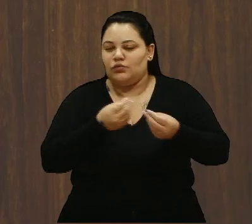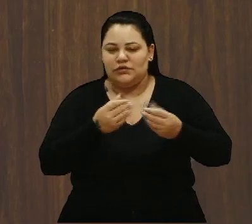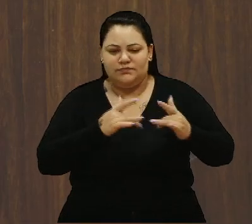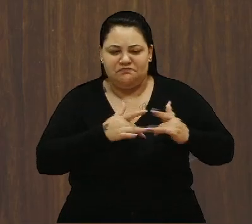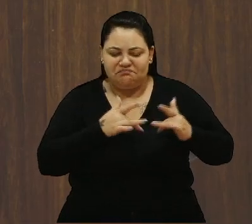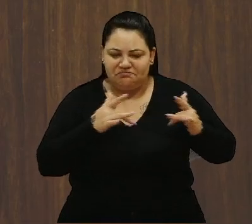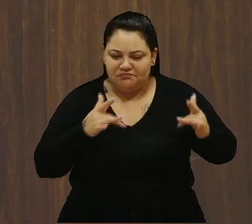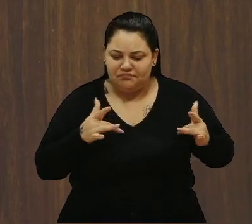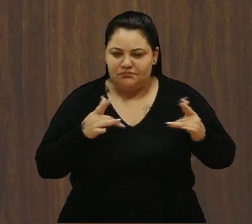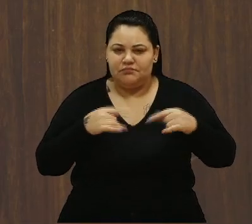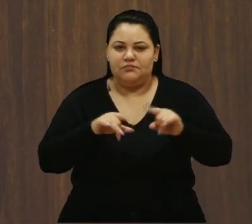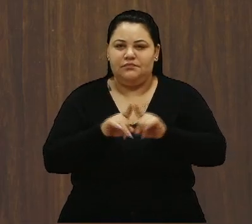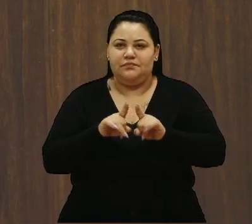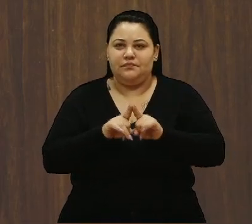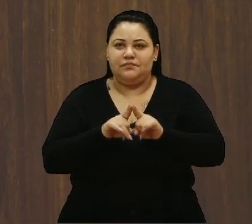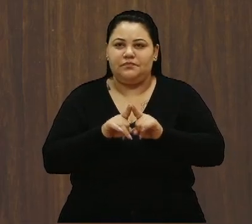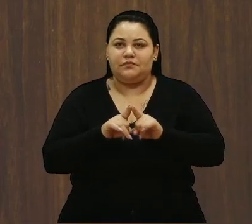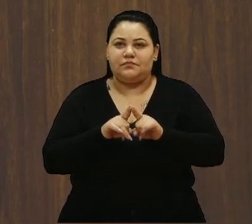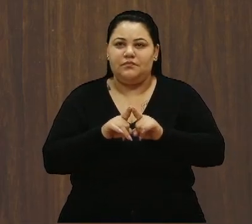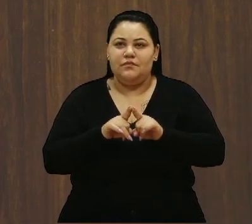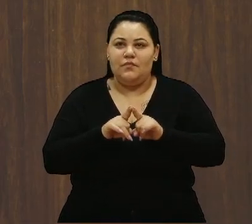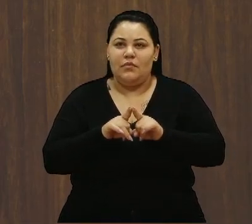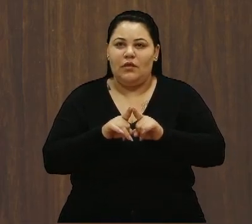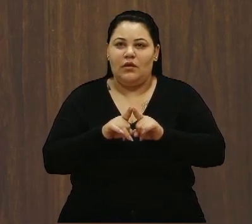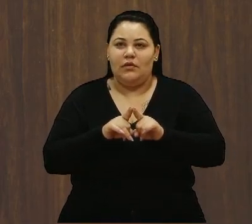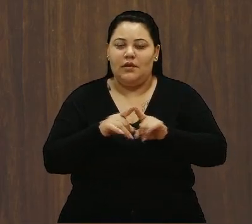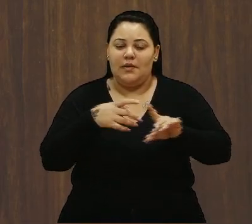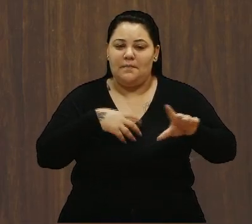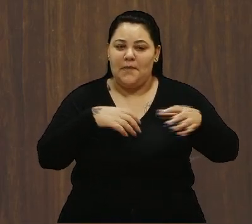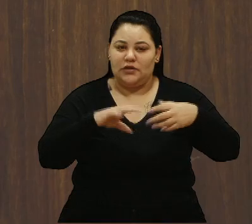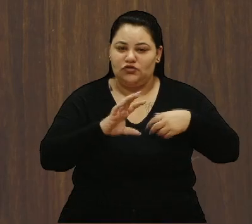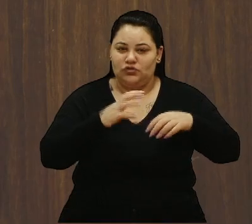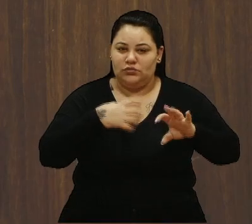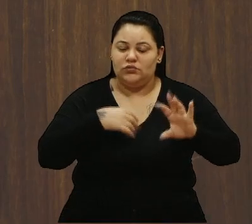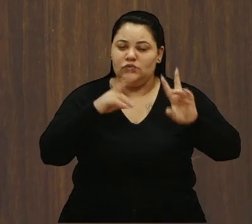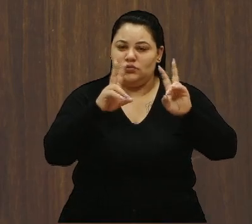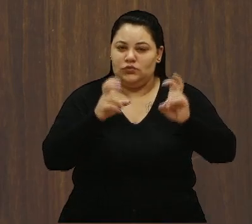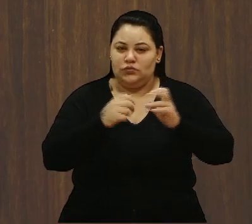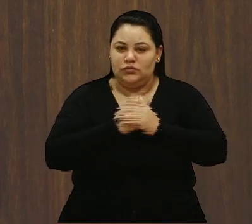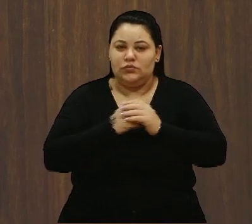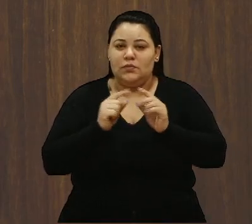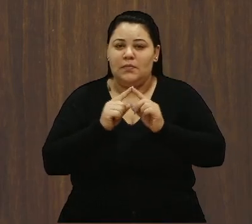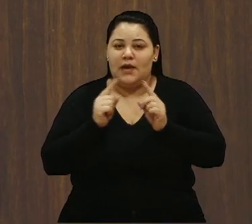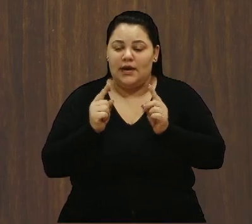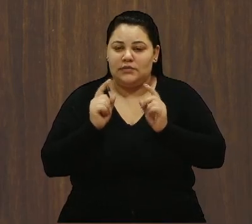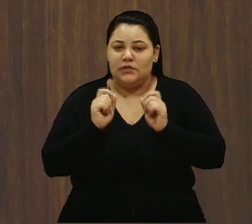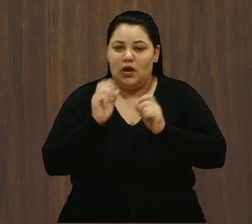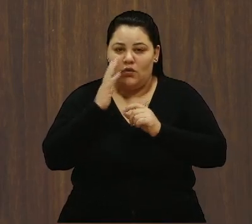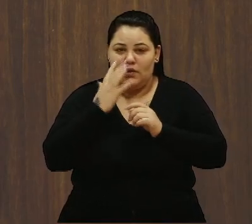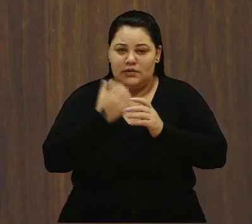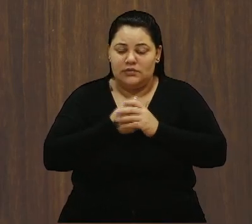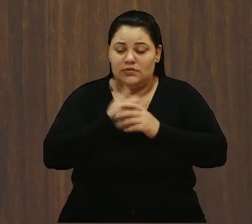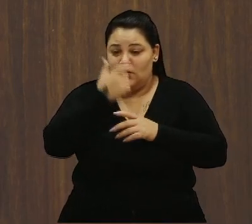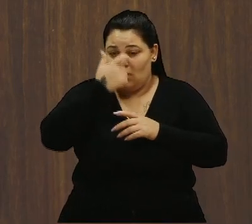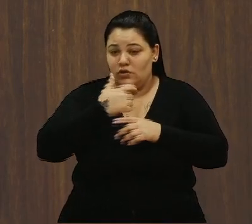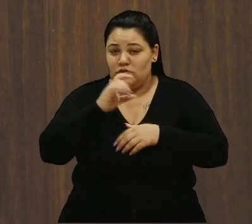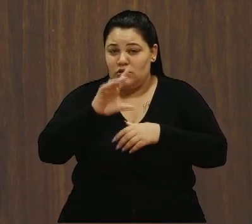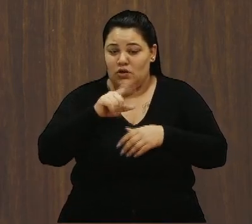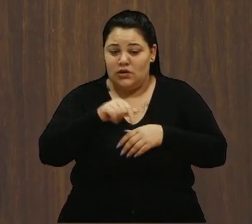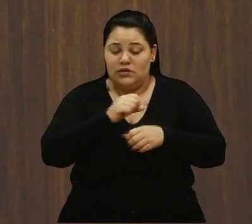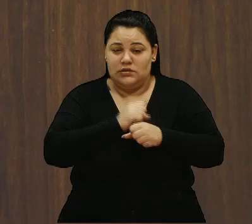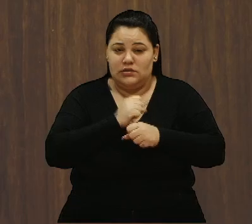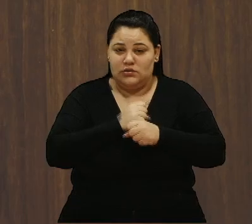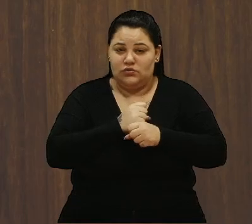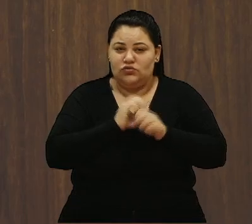solidariedade, muita empatia com o tema, né? Mas, assim, eu acho que só esse ano já deve ter